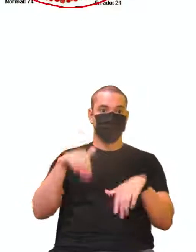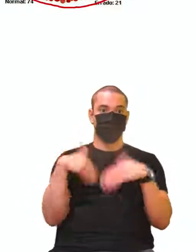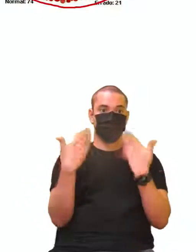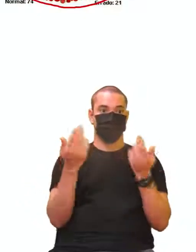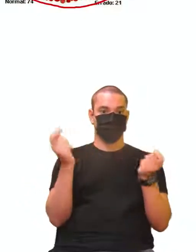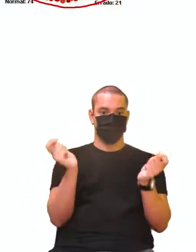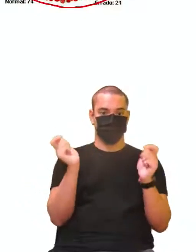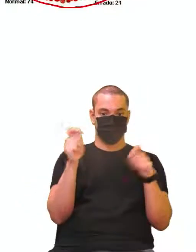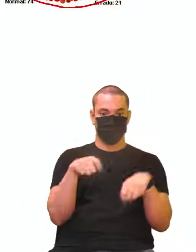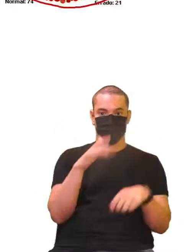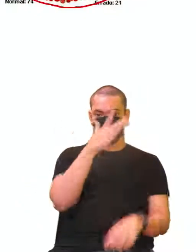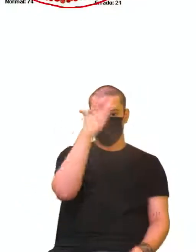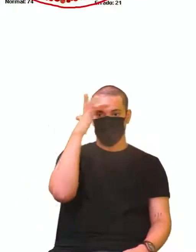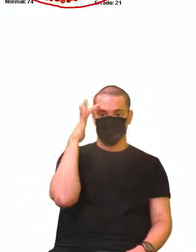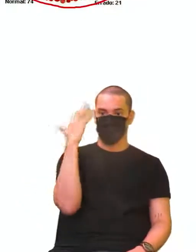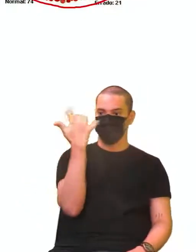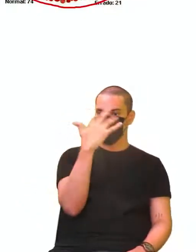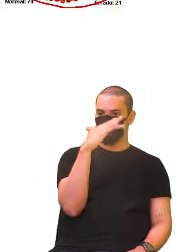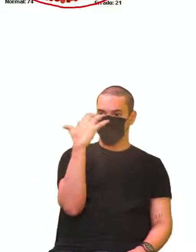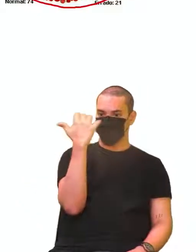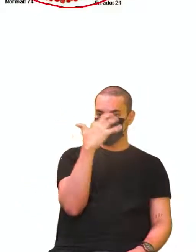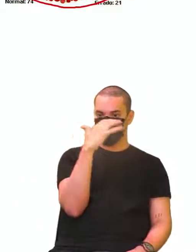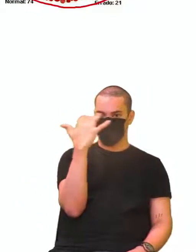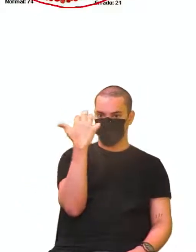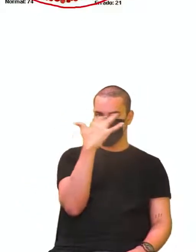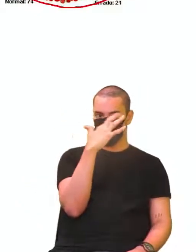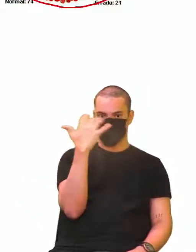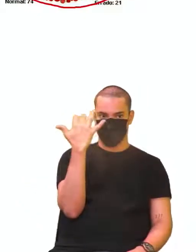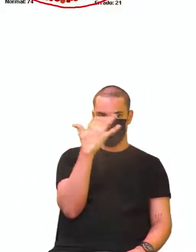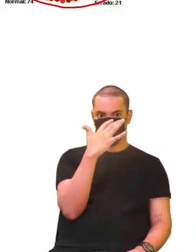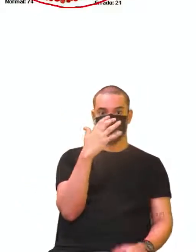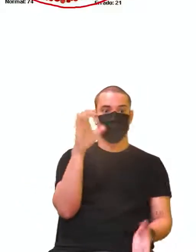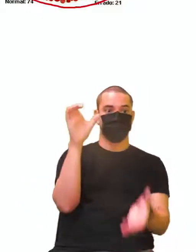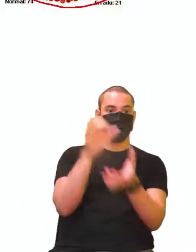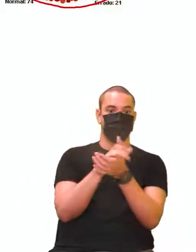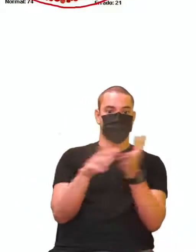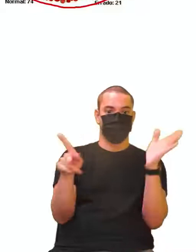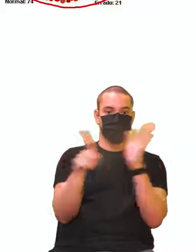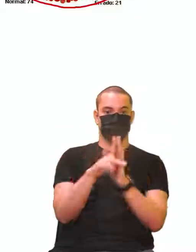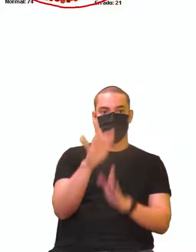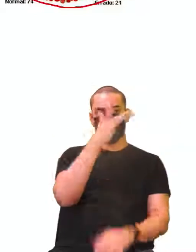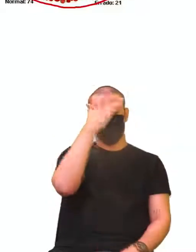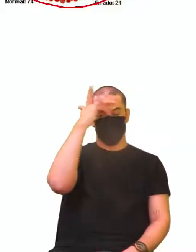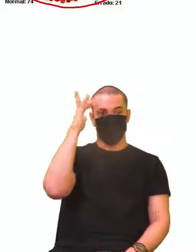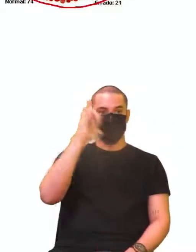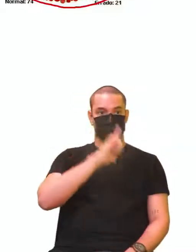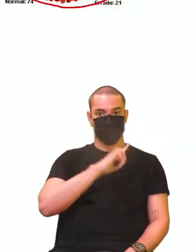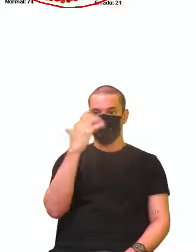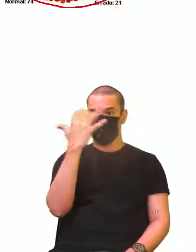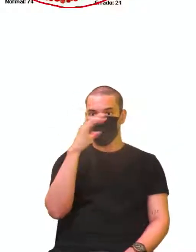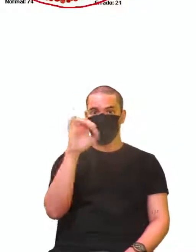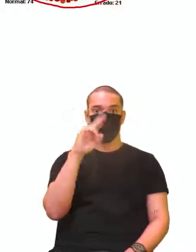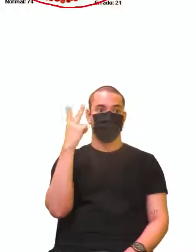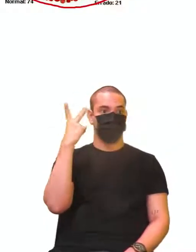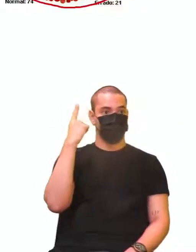possibilidades desse daltônico, uma pessoa daltônica, casar com uma portadora ou casar com uma pessoa